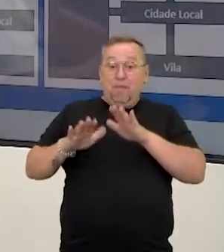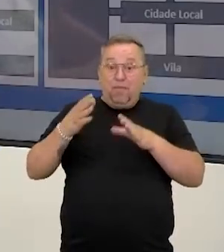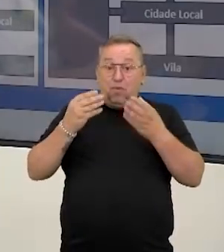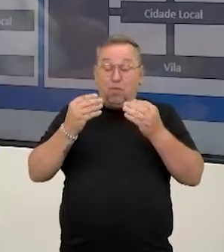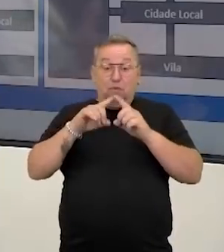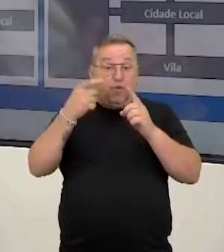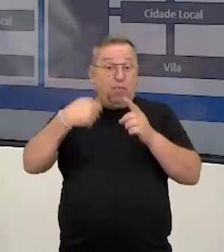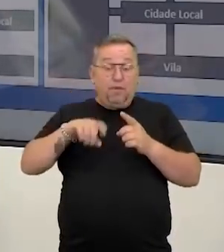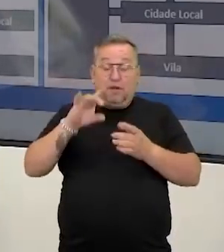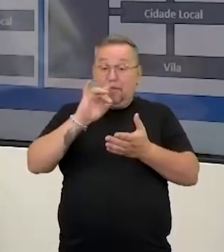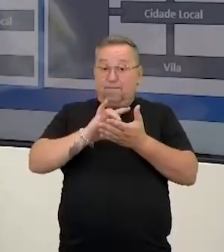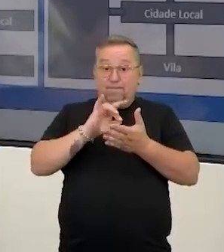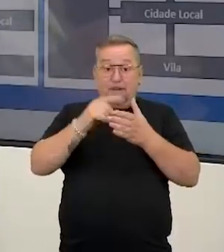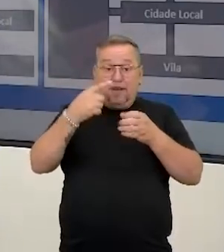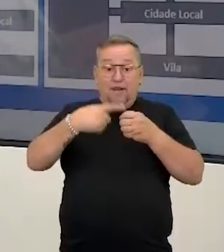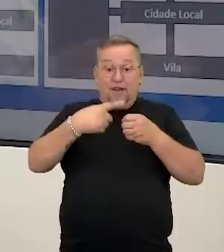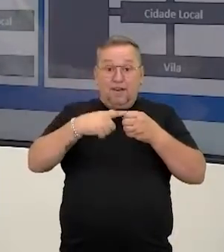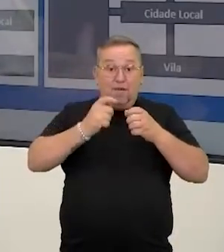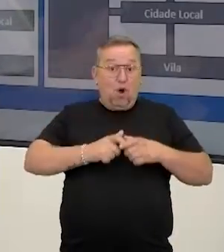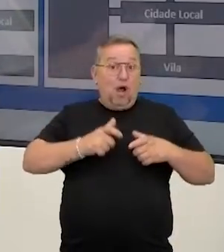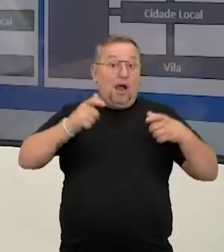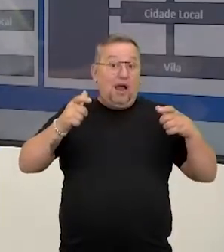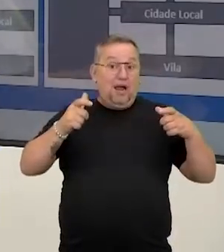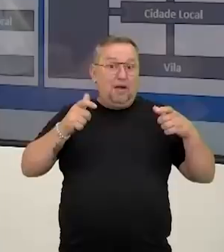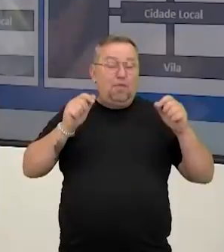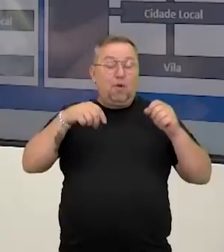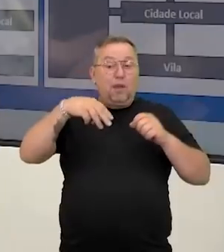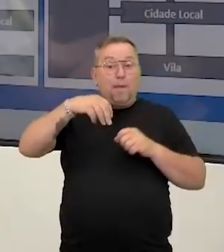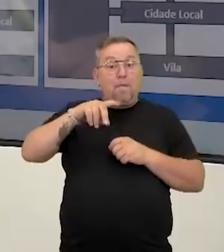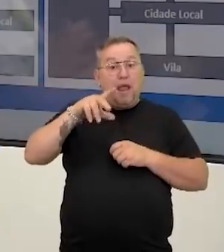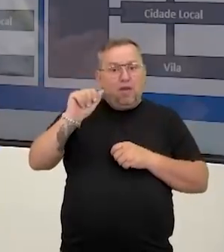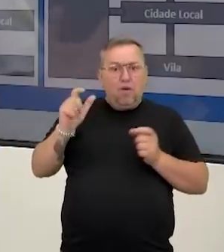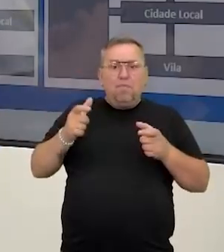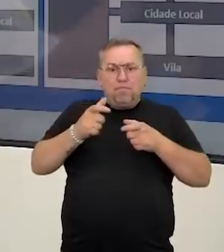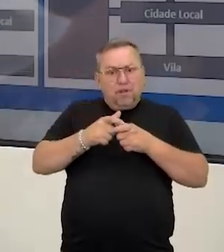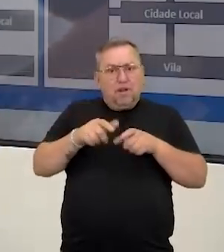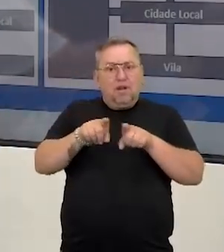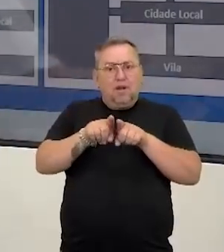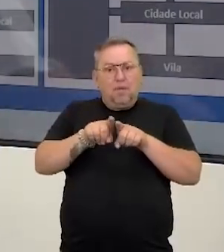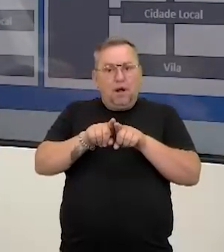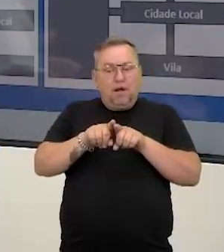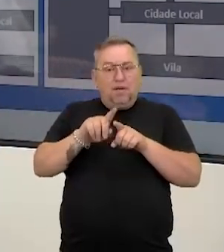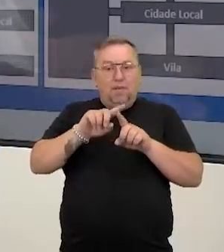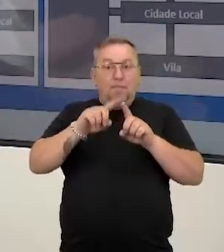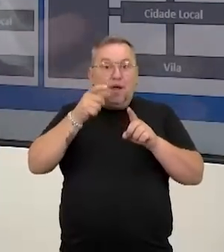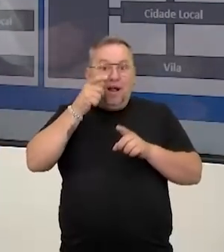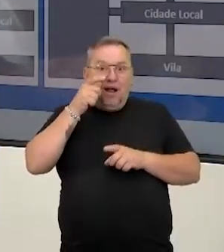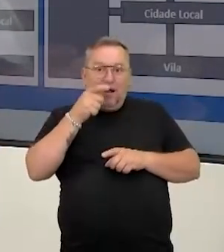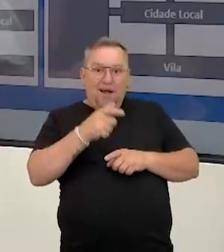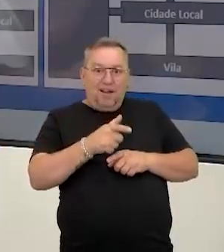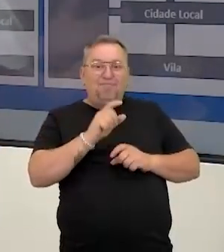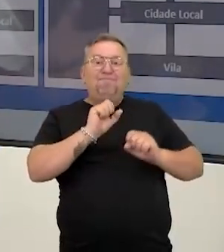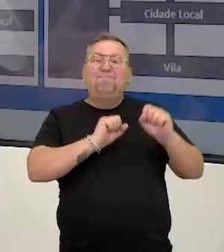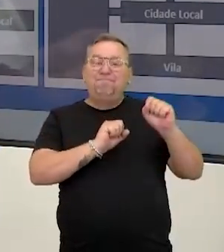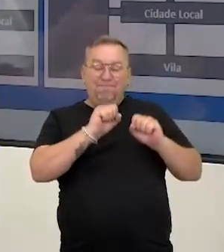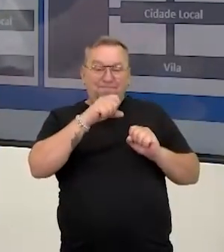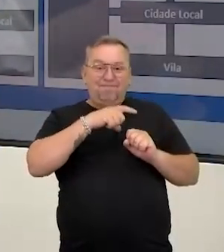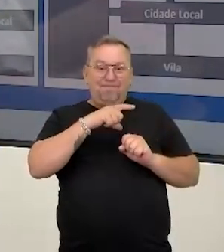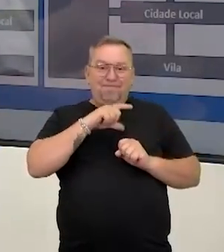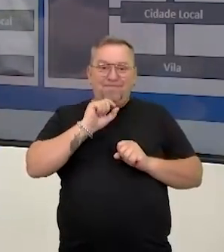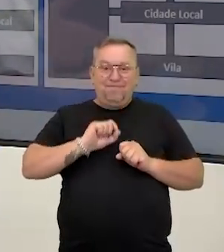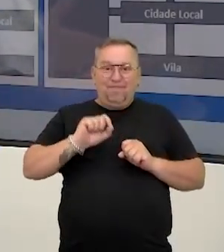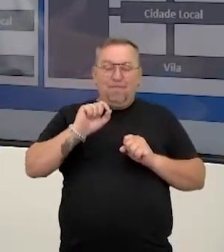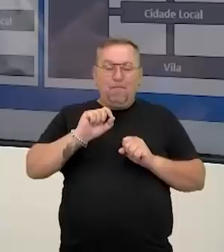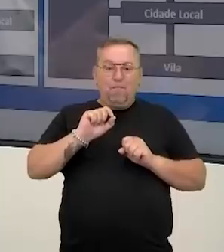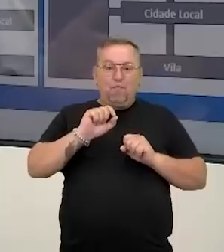precisa necessariamente a cidade ser de grande porte. Ela pode ser média e pequeno porte. O interesse das empresas é que elas tenham, né,